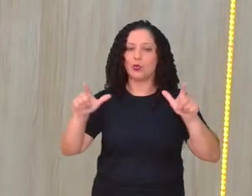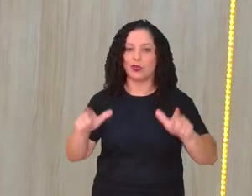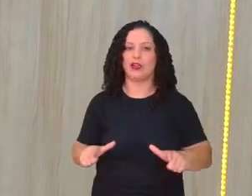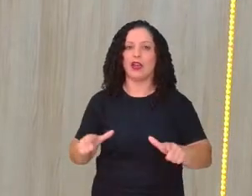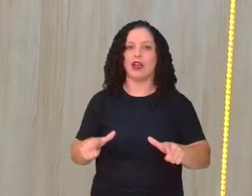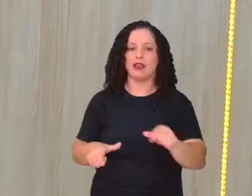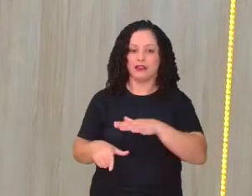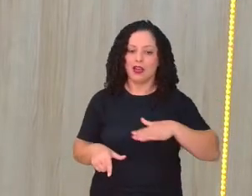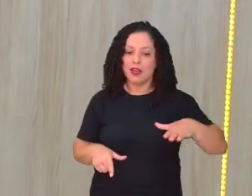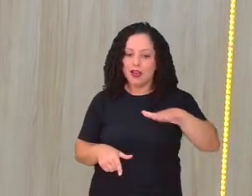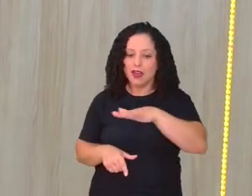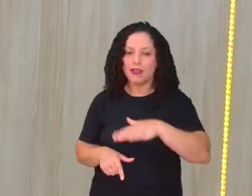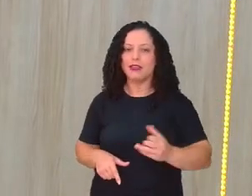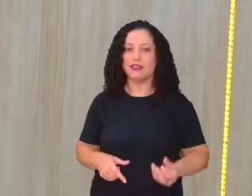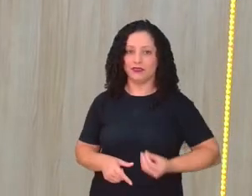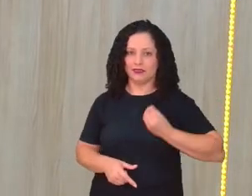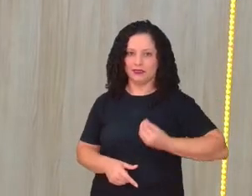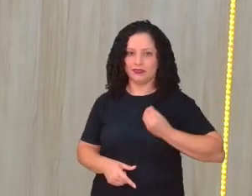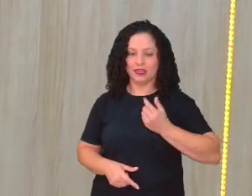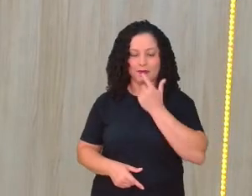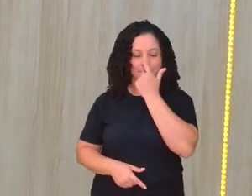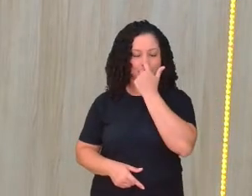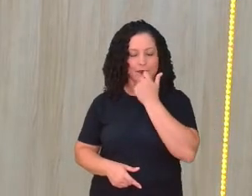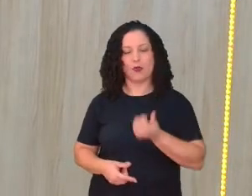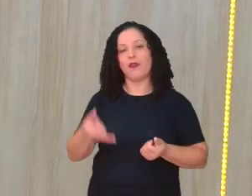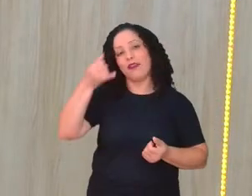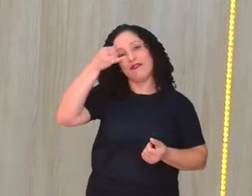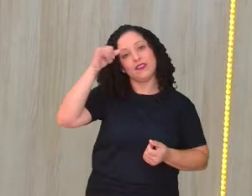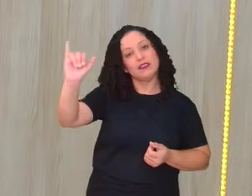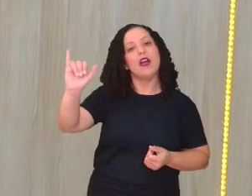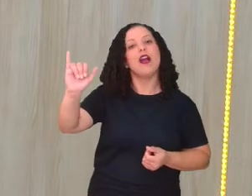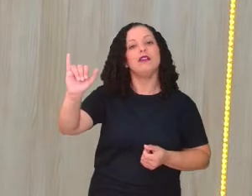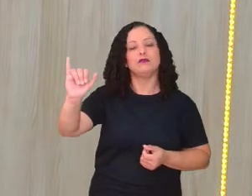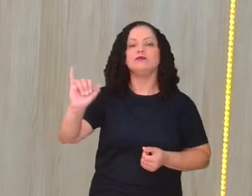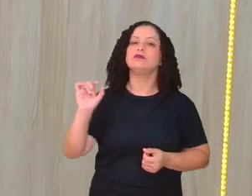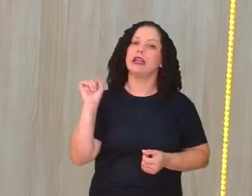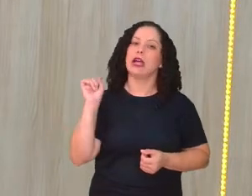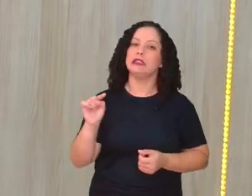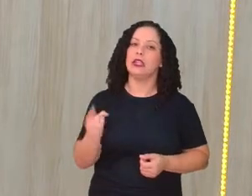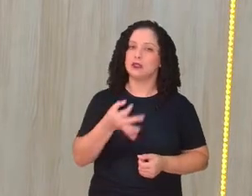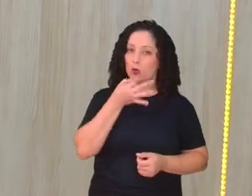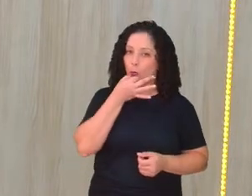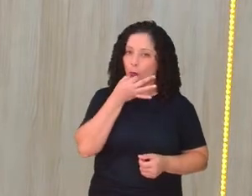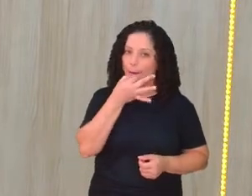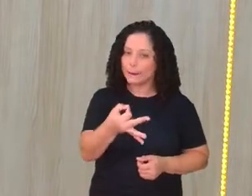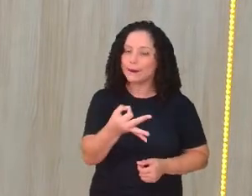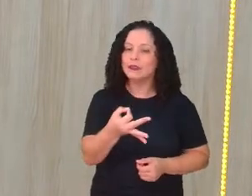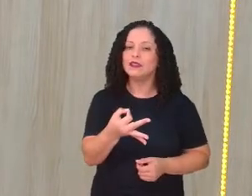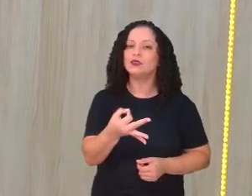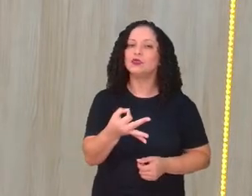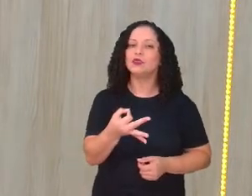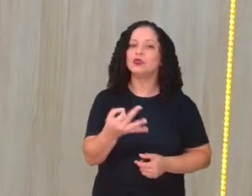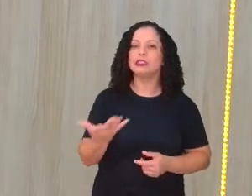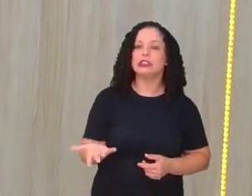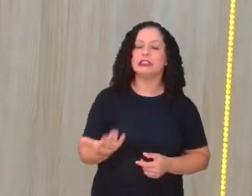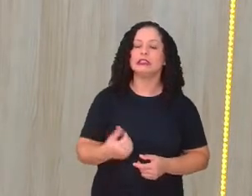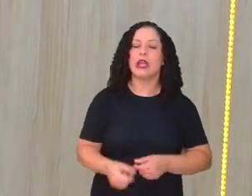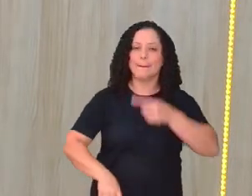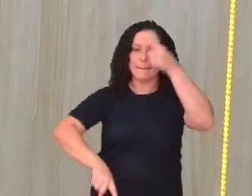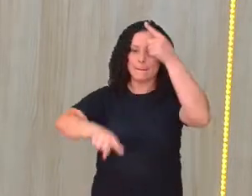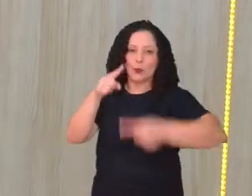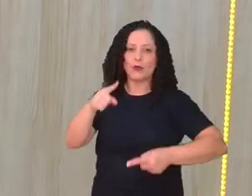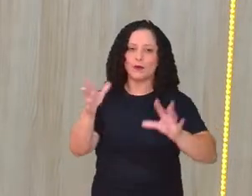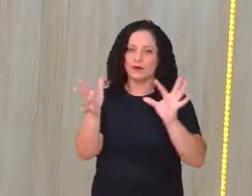daquelas terras, né? Então, para impedir isso daí, também existe esse argumento de que o celibato